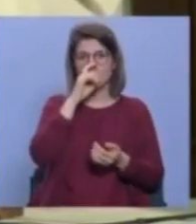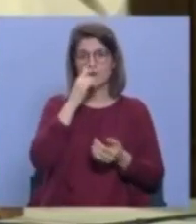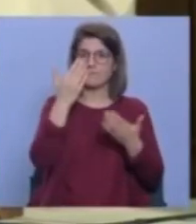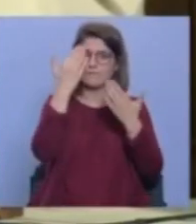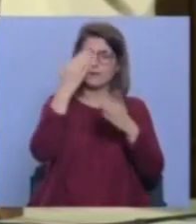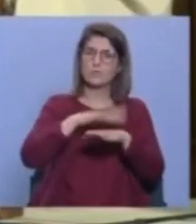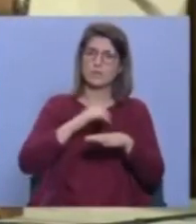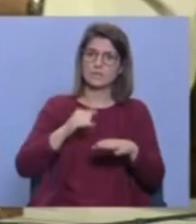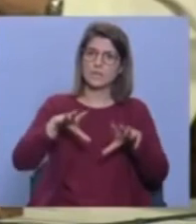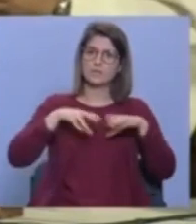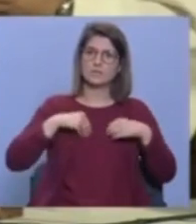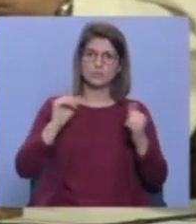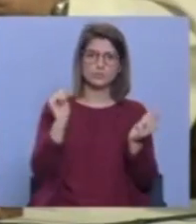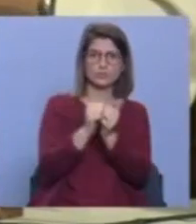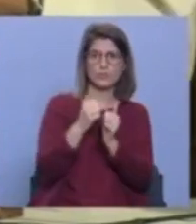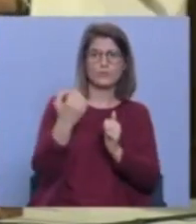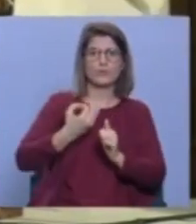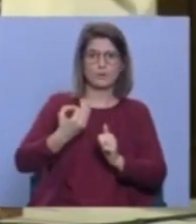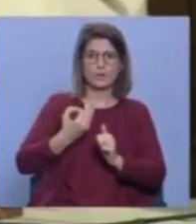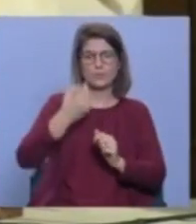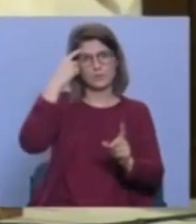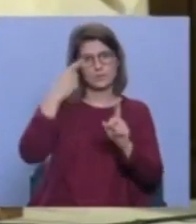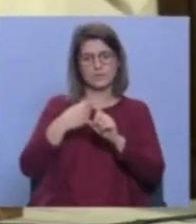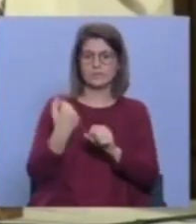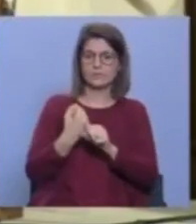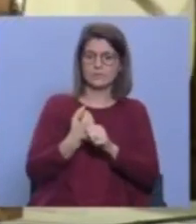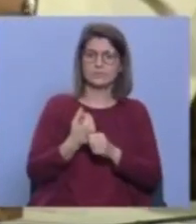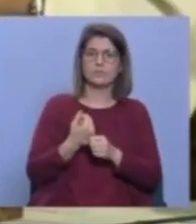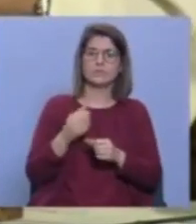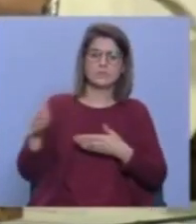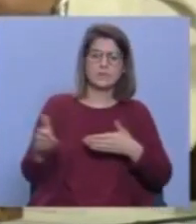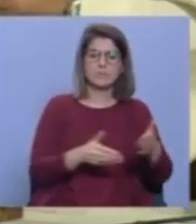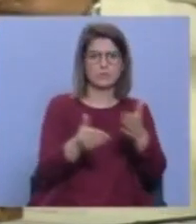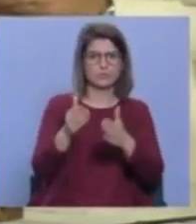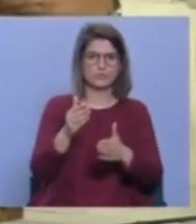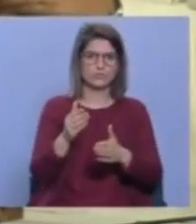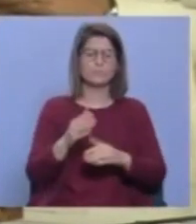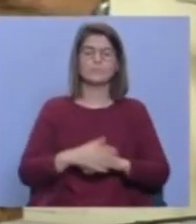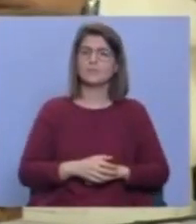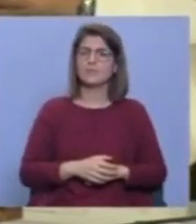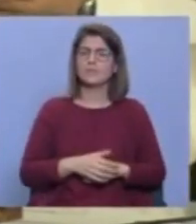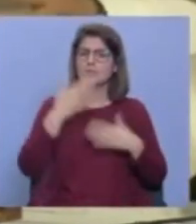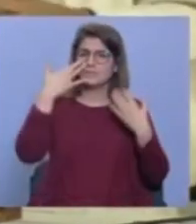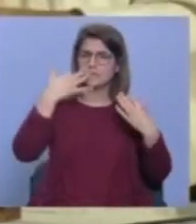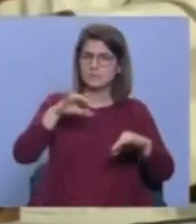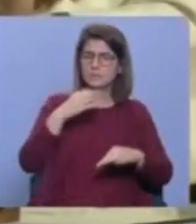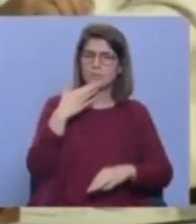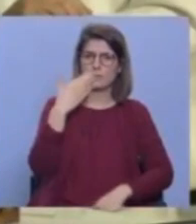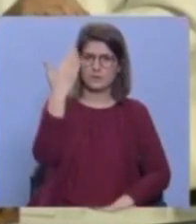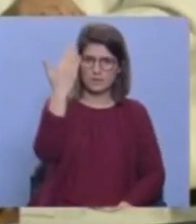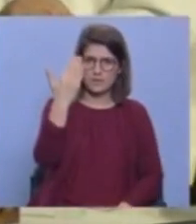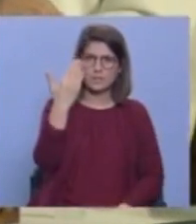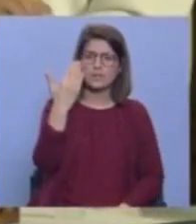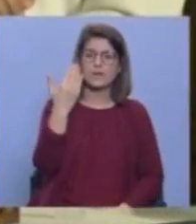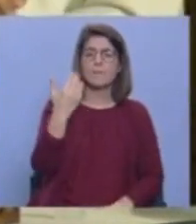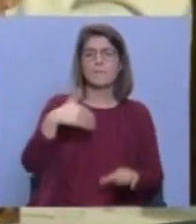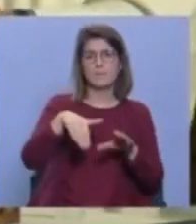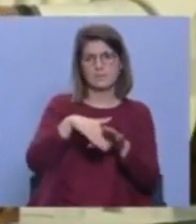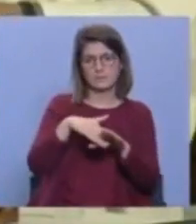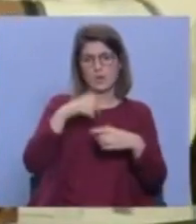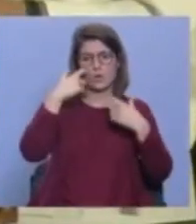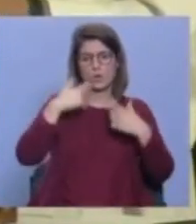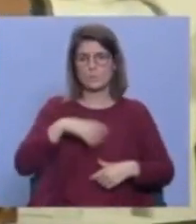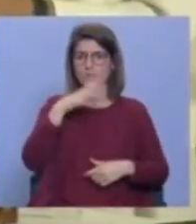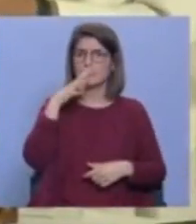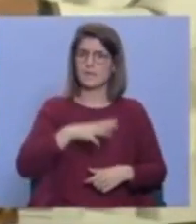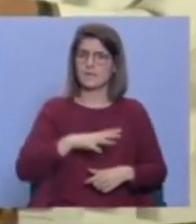nos admitistes à vossa presença para vos servir nestes santos mistérios. Humildemente vos suplicamos que, participando no corpo e